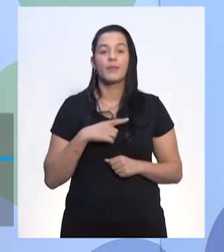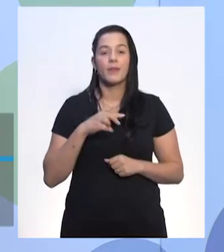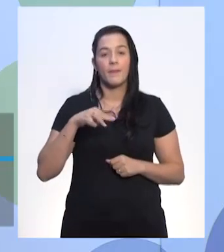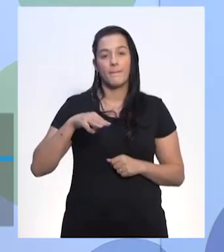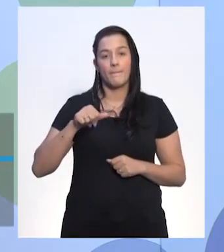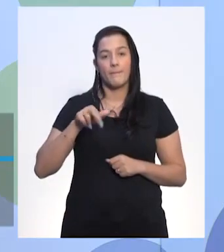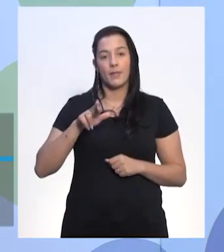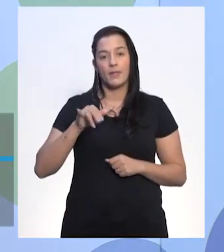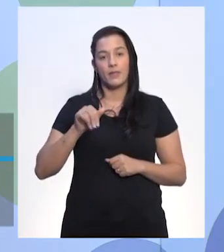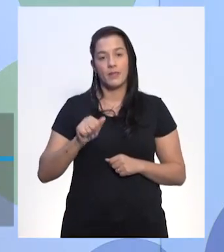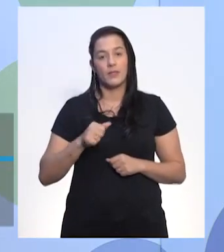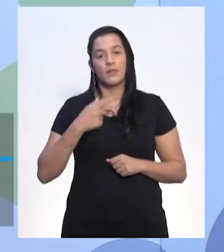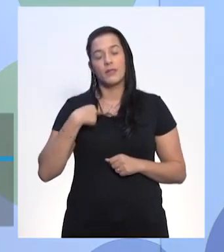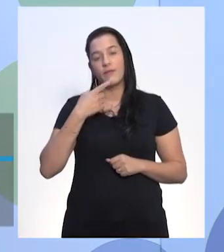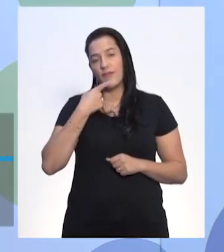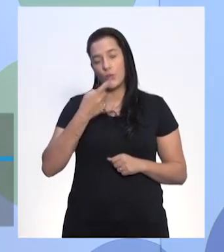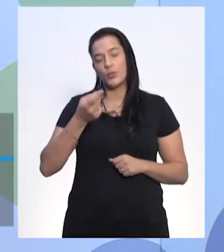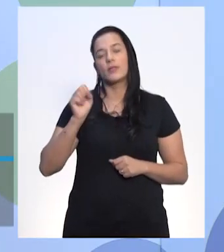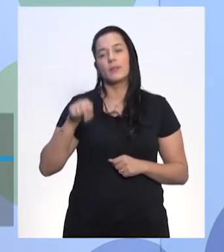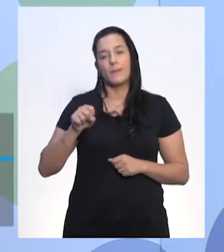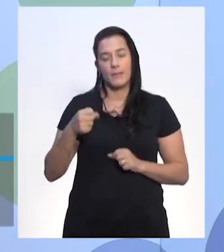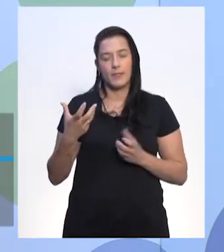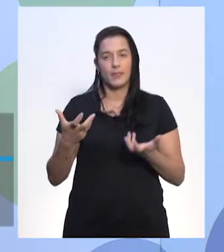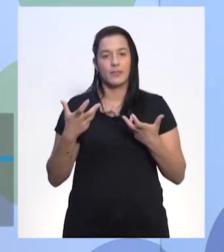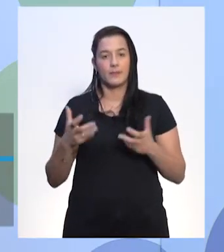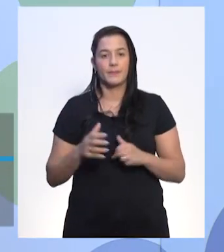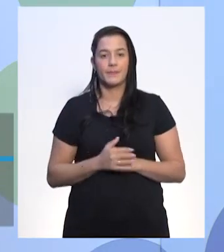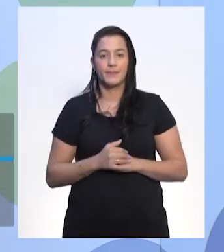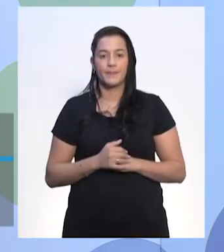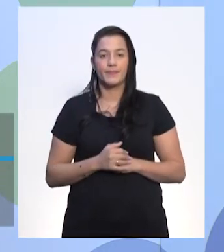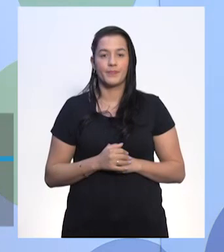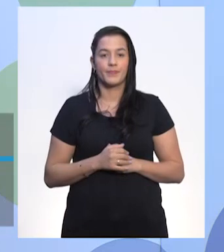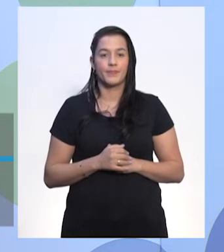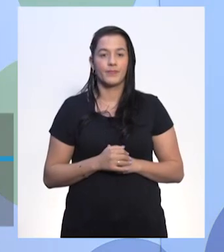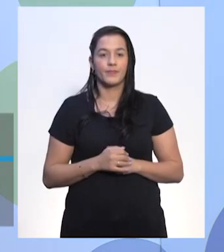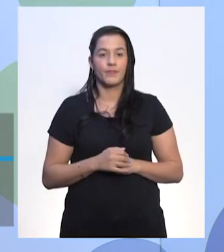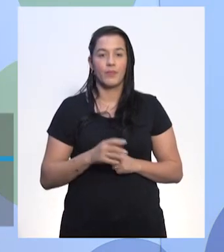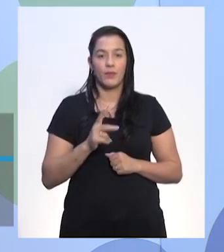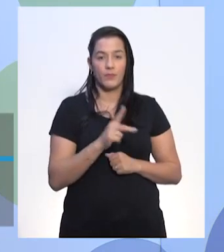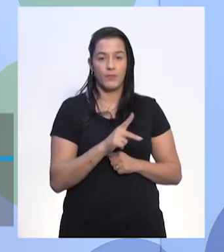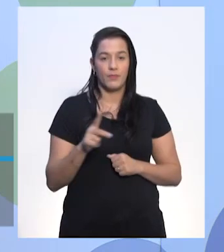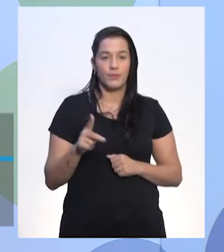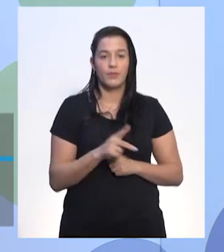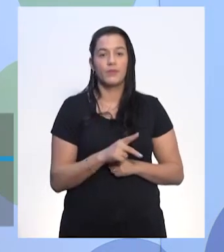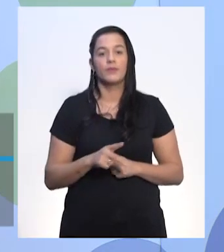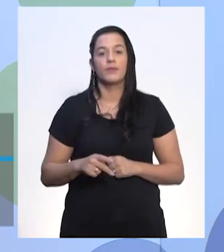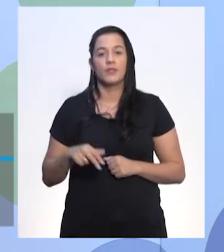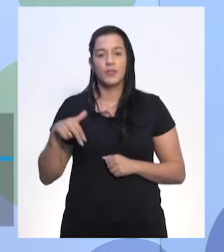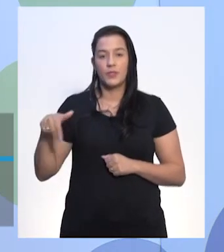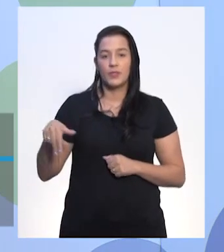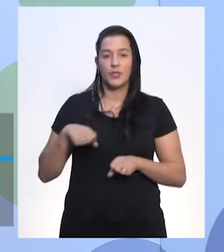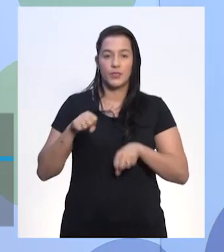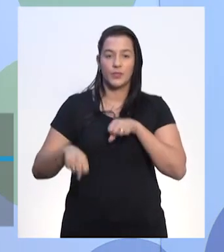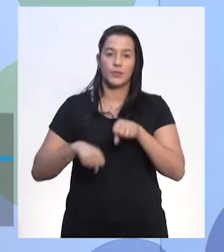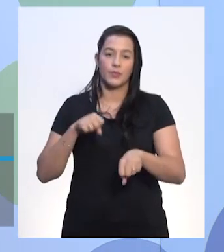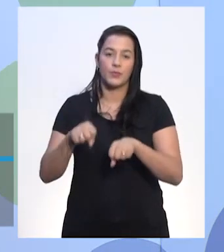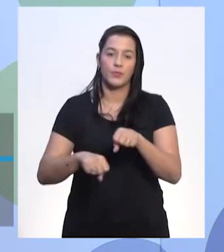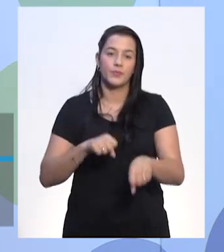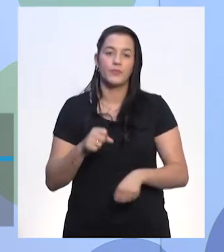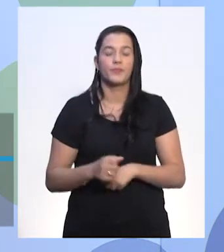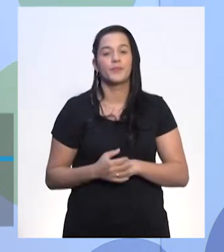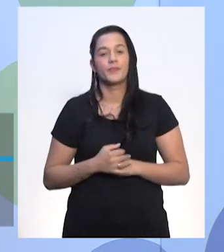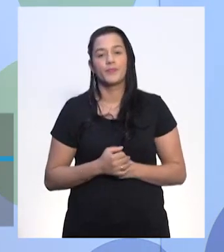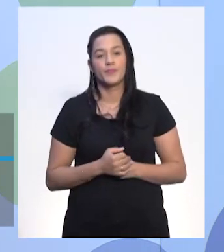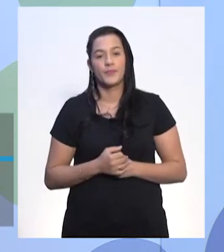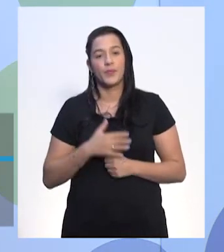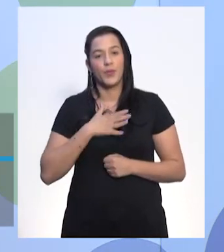está concordando, a Milene, o Pro Rodrigo falou ciclovia. Ai, olha, eu gosto, viu, de